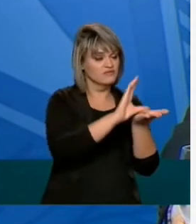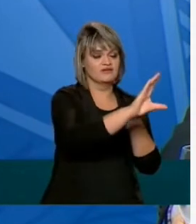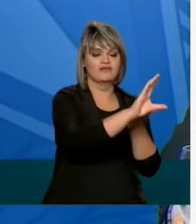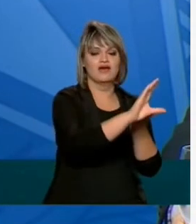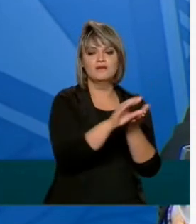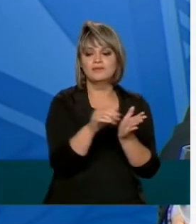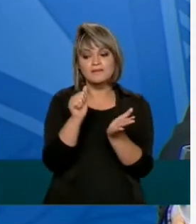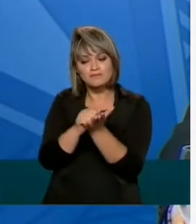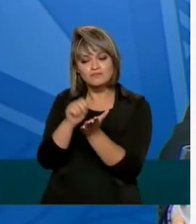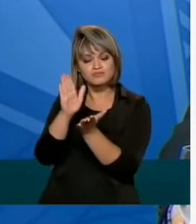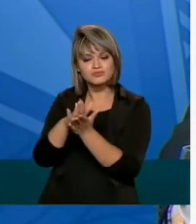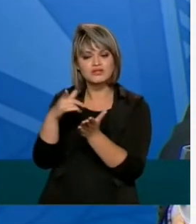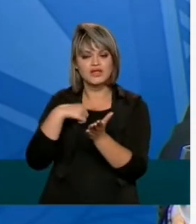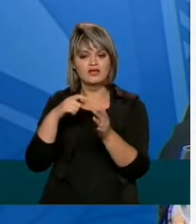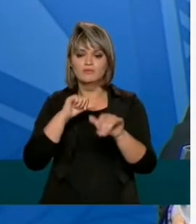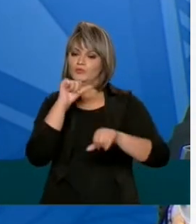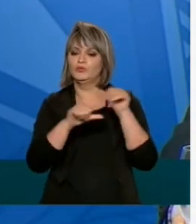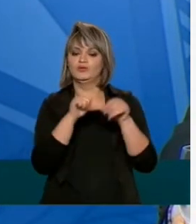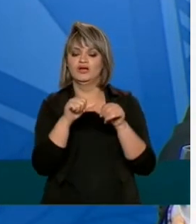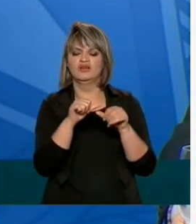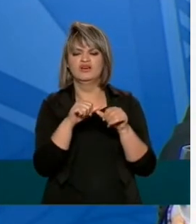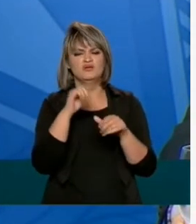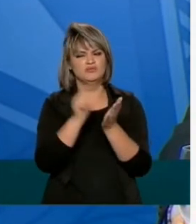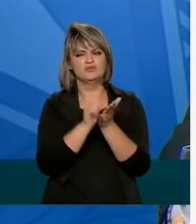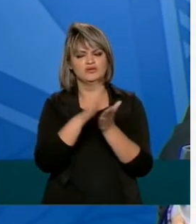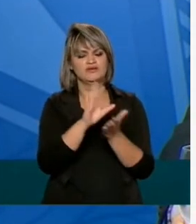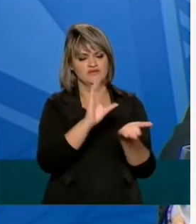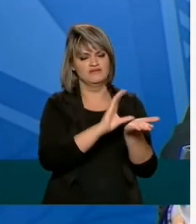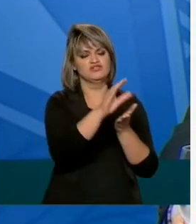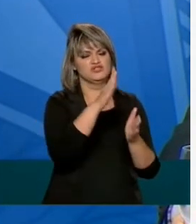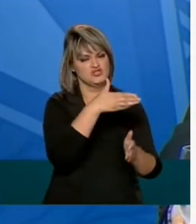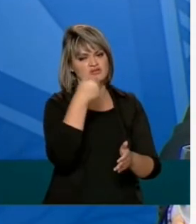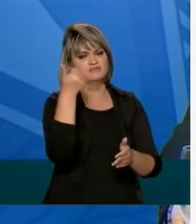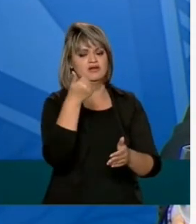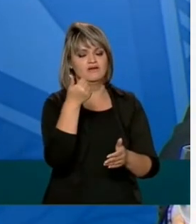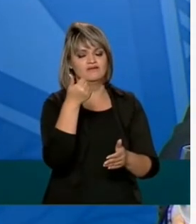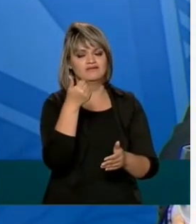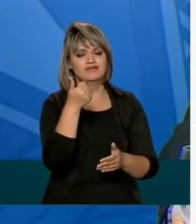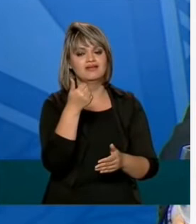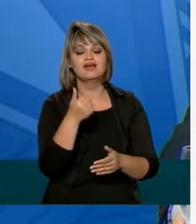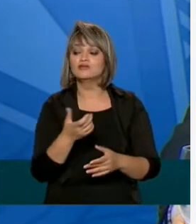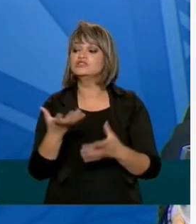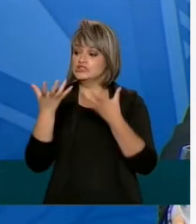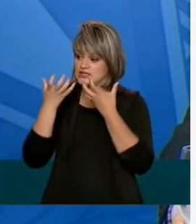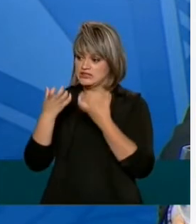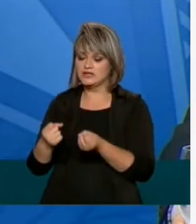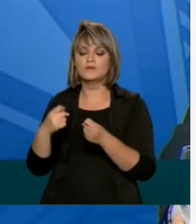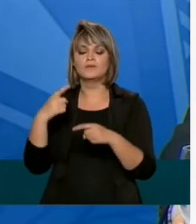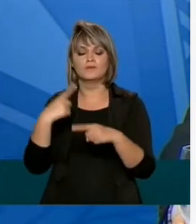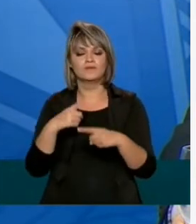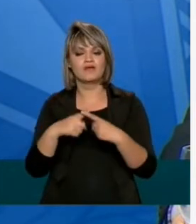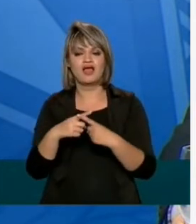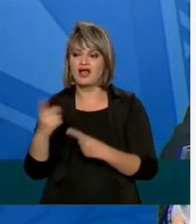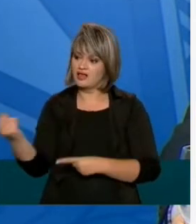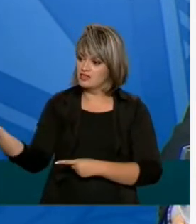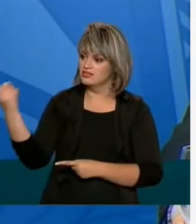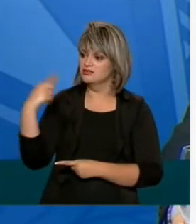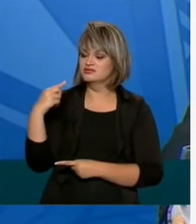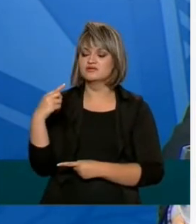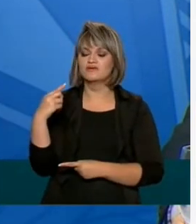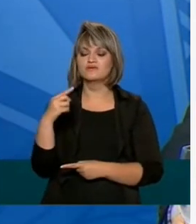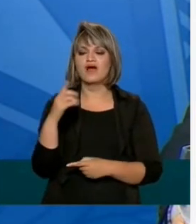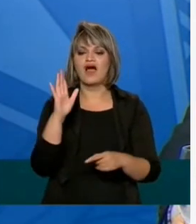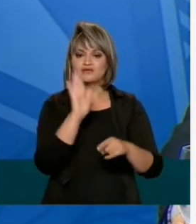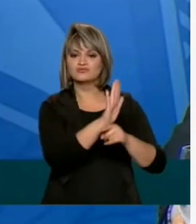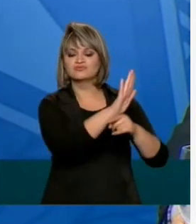multa que venha, vai se tornar uma obrigação investir em escolas. Então, realmente, a gente acolheu. Por quê? Porque essa determinação, tanto faz